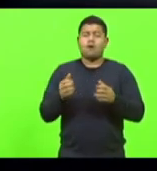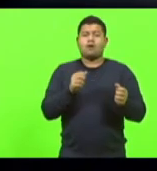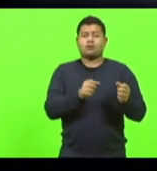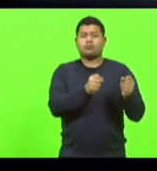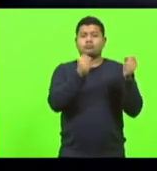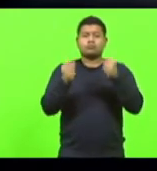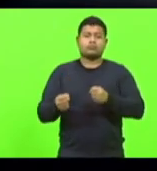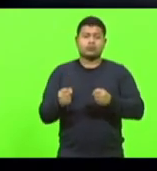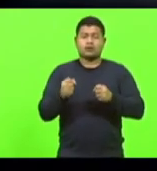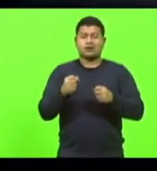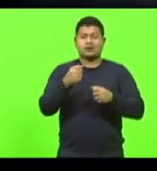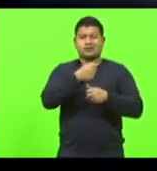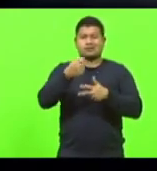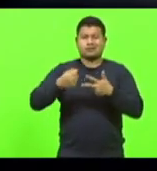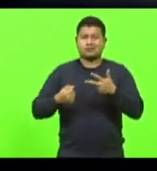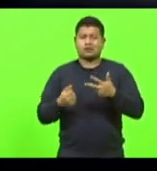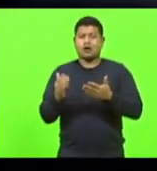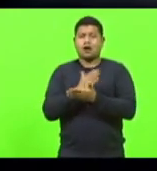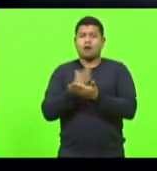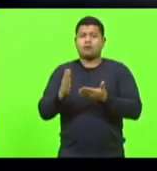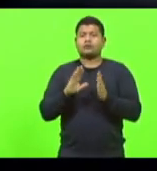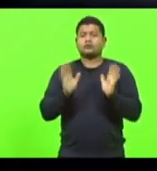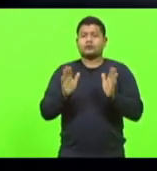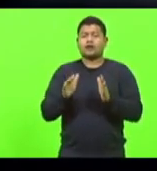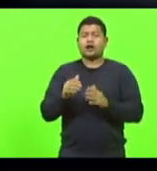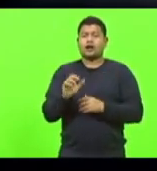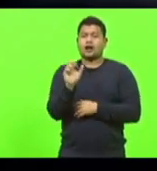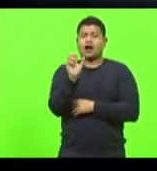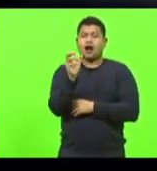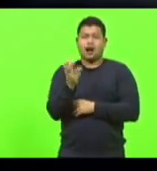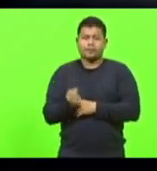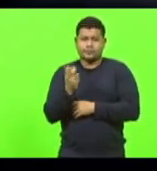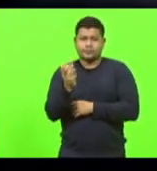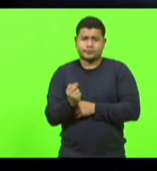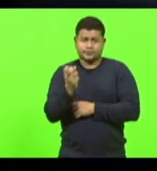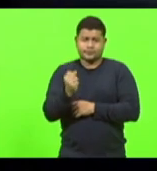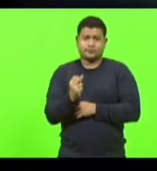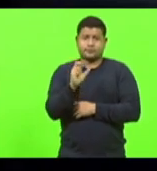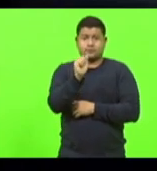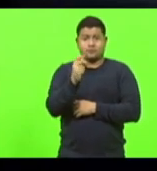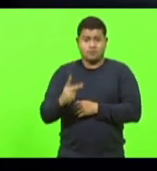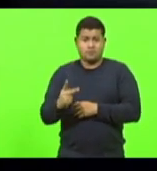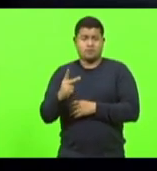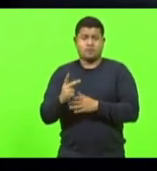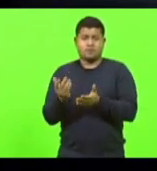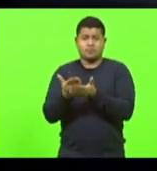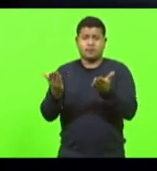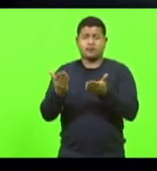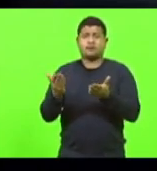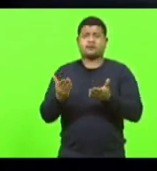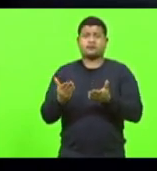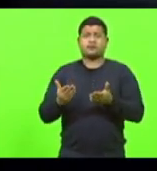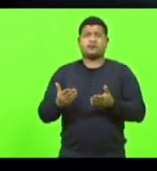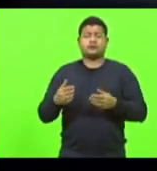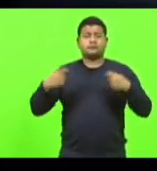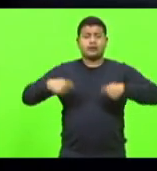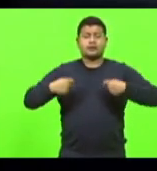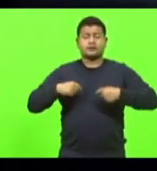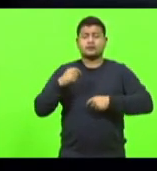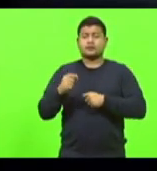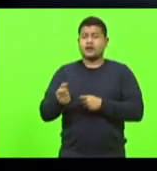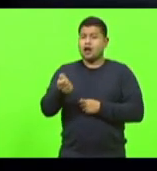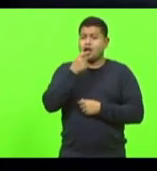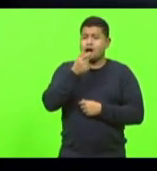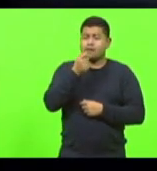em estão as vezes já com alguns anos de aposentadoria precisando inclusive de maior suporte de